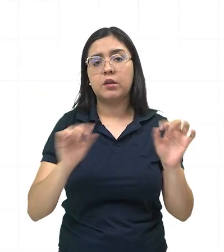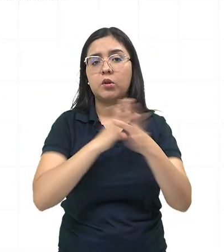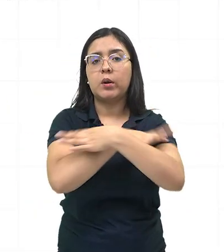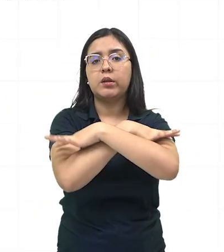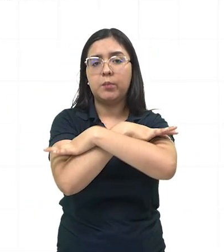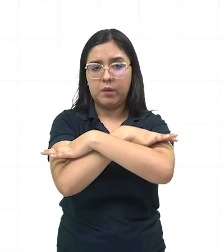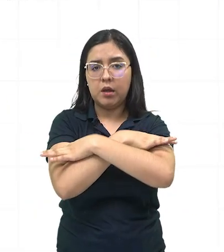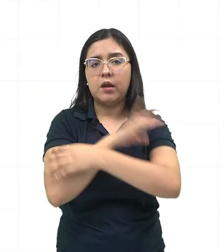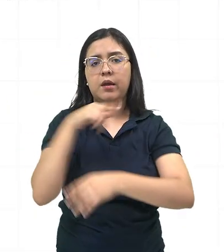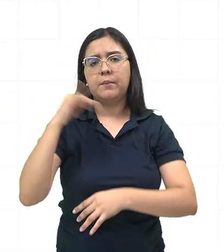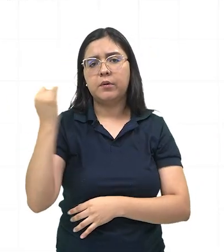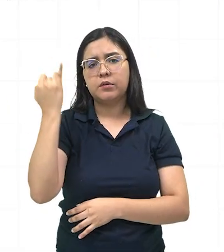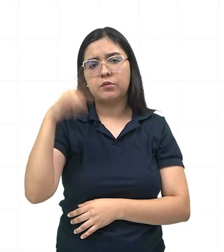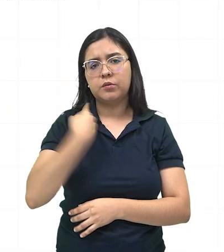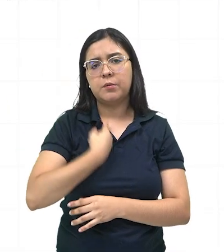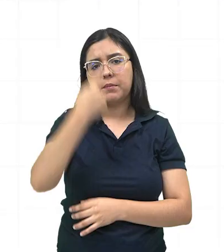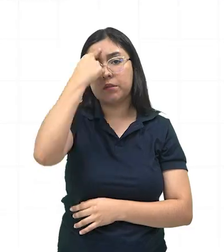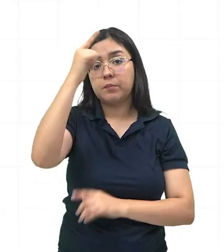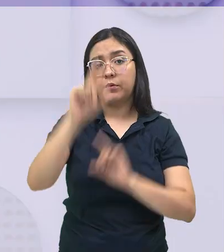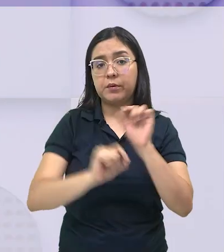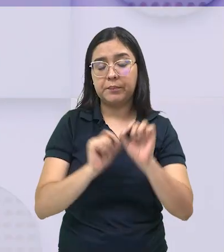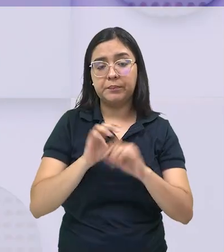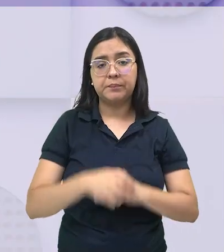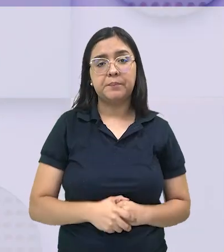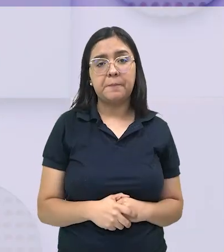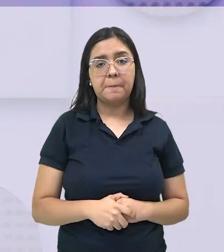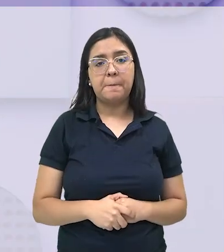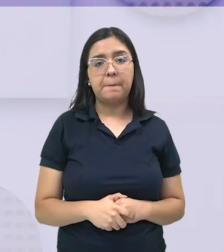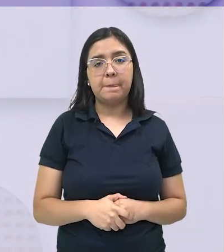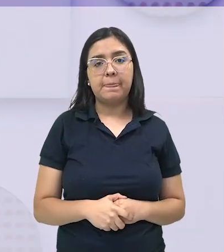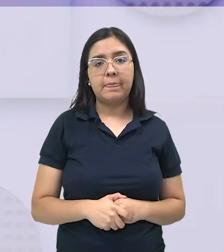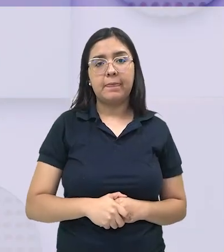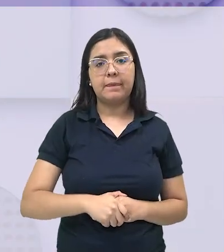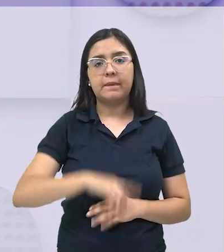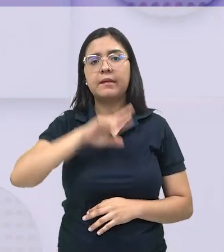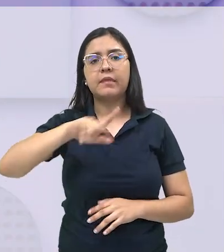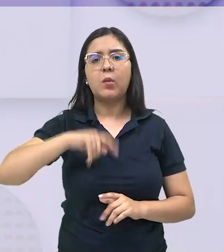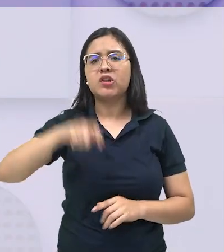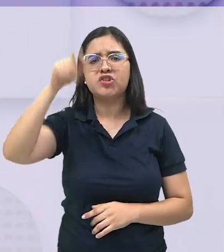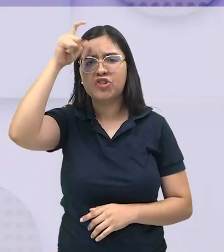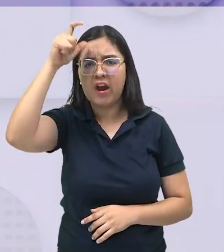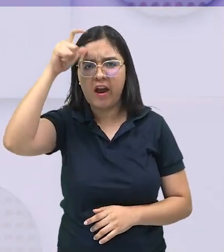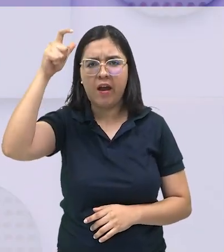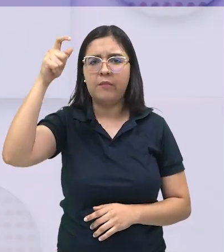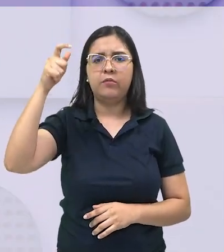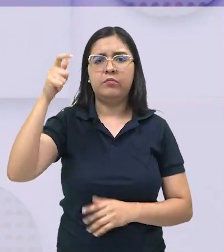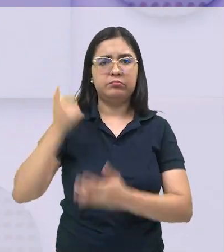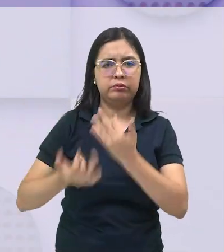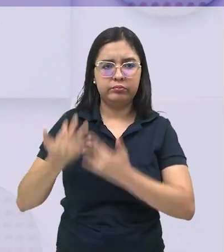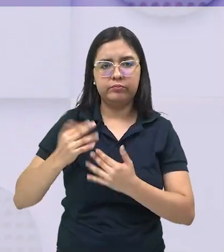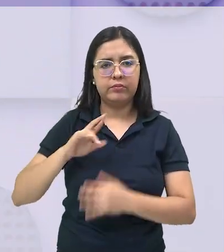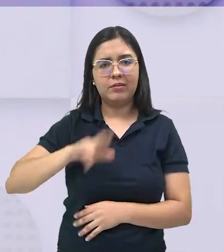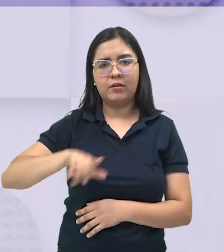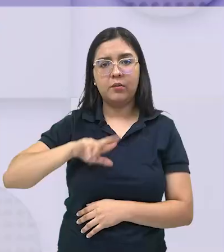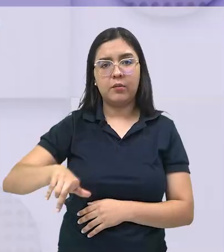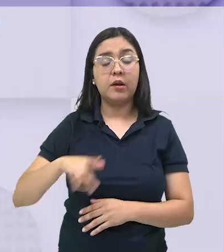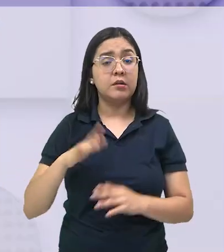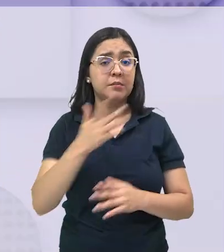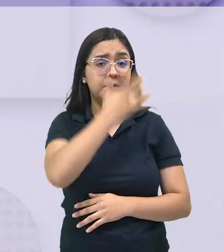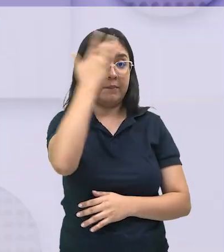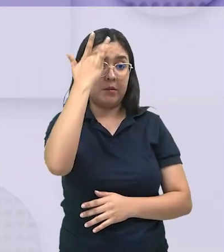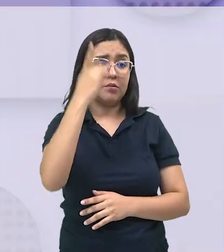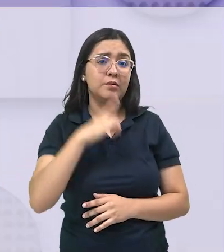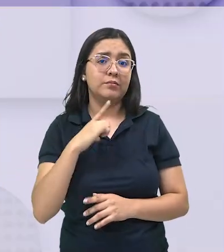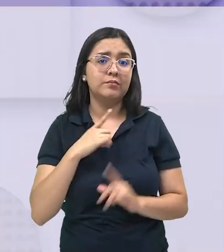do candomblé, é muito importante nós pensarmos o seguinte: não é diabo, não é demônio, não é essa coisa que às vezes